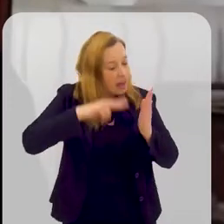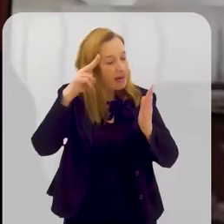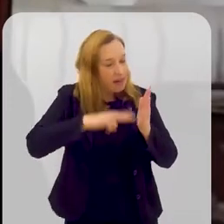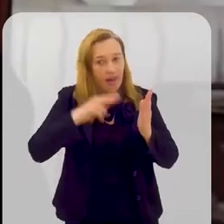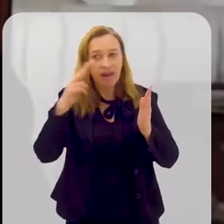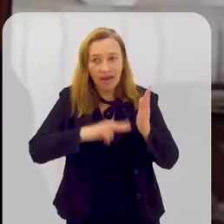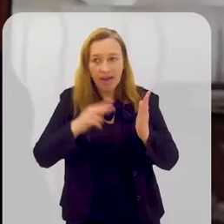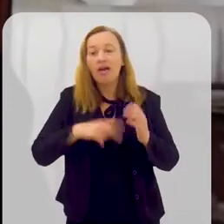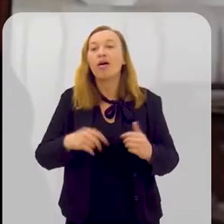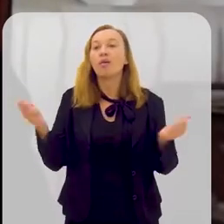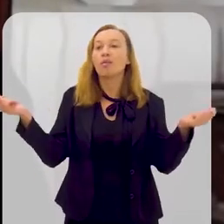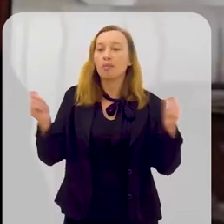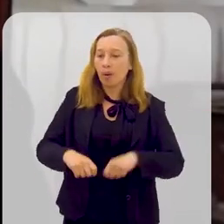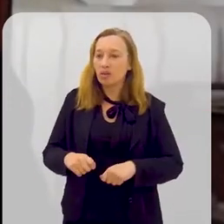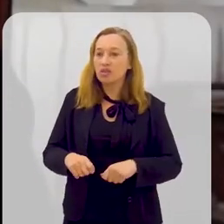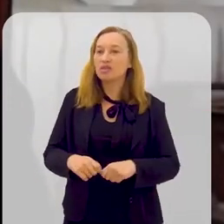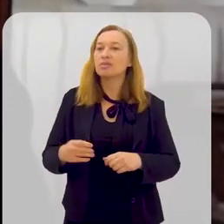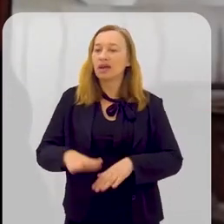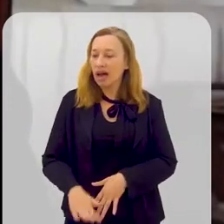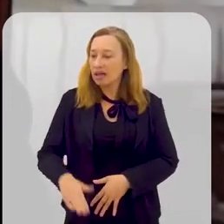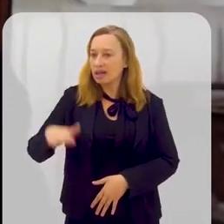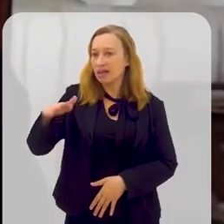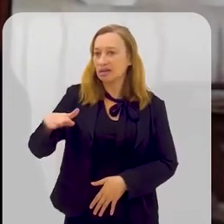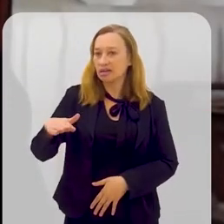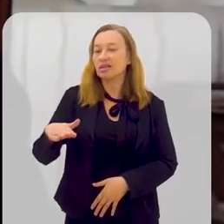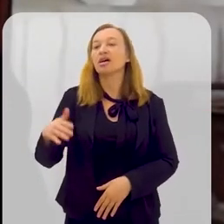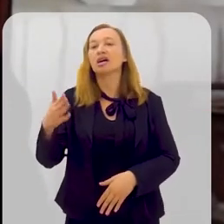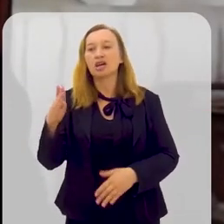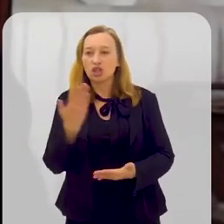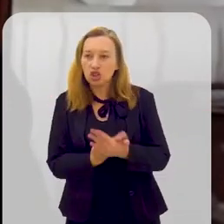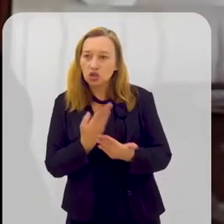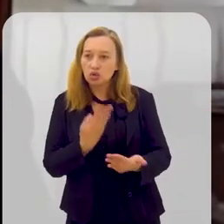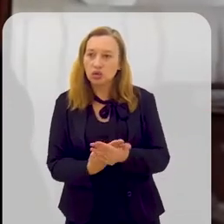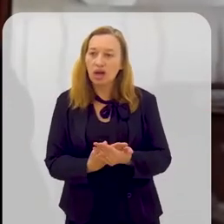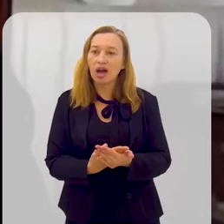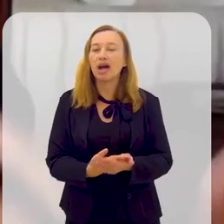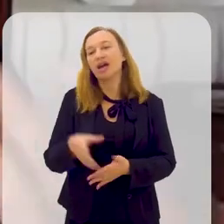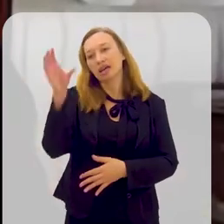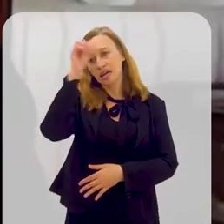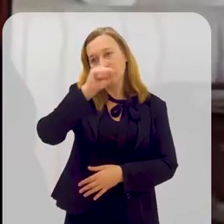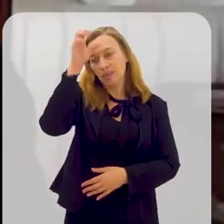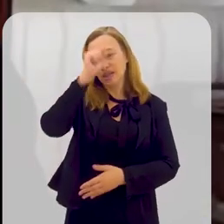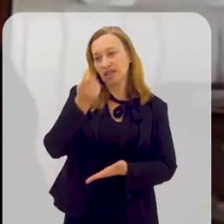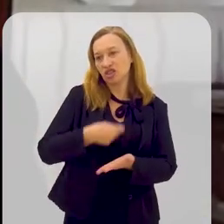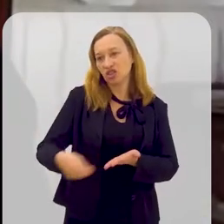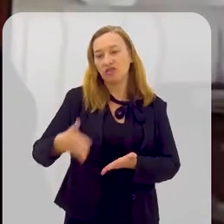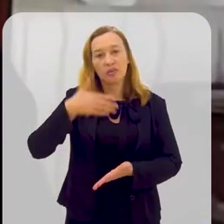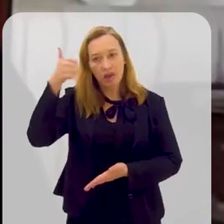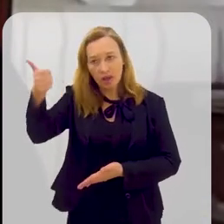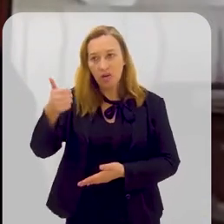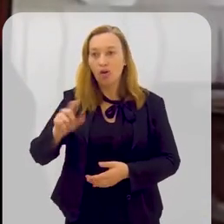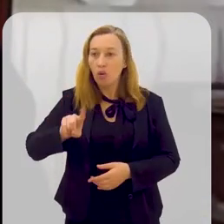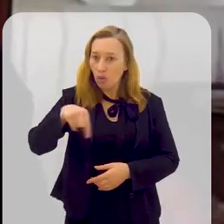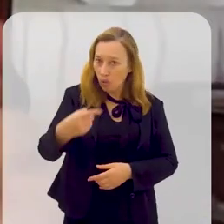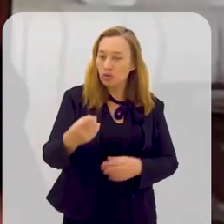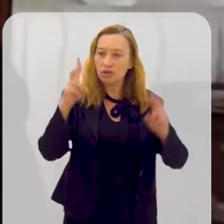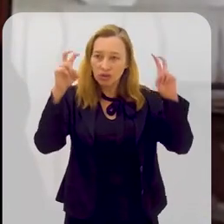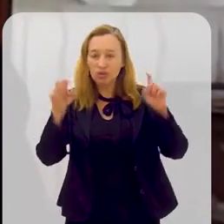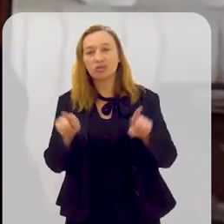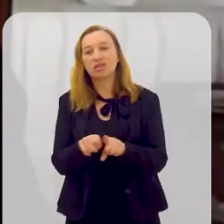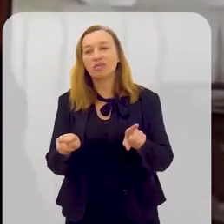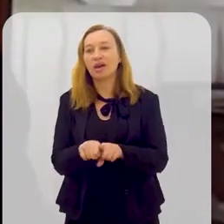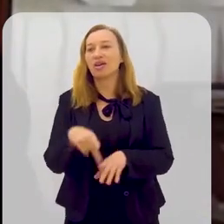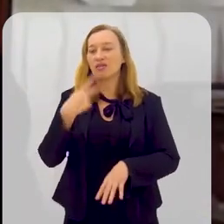ler muito porque isso possibilita a criança estudar e aprender a escrever melhor